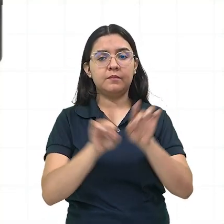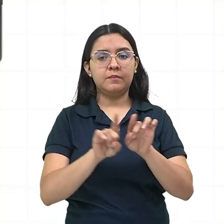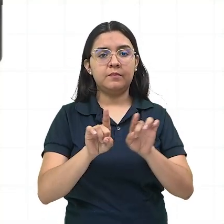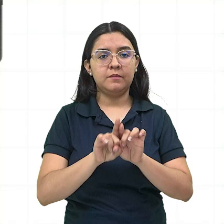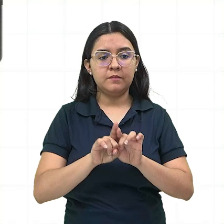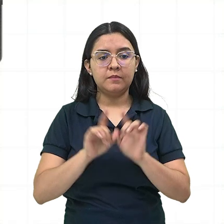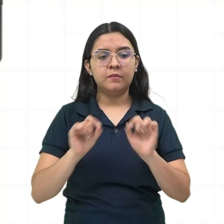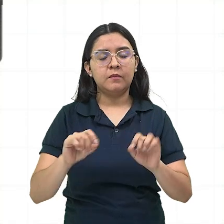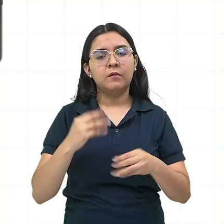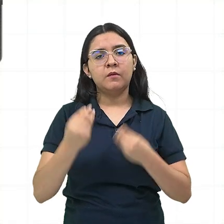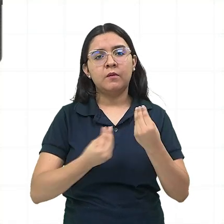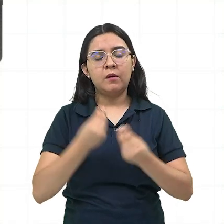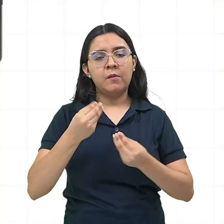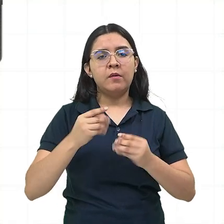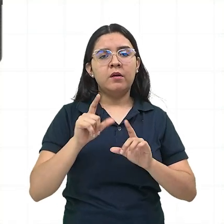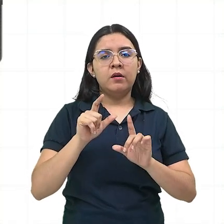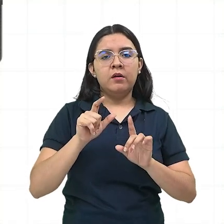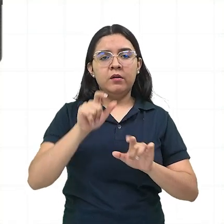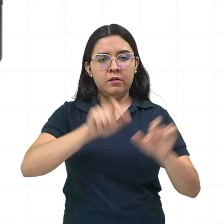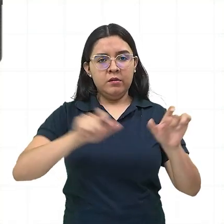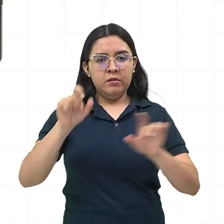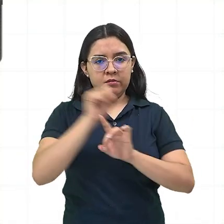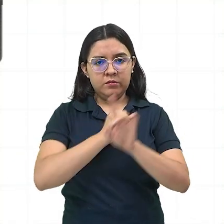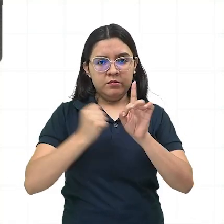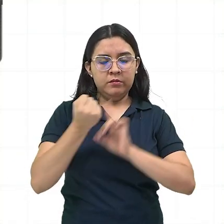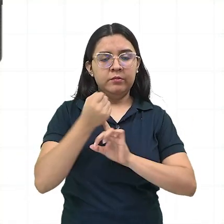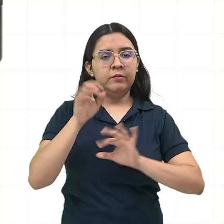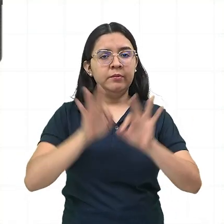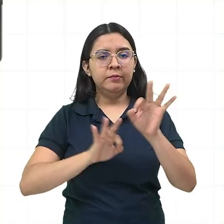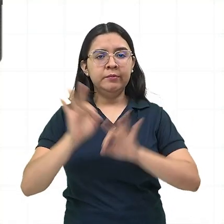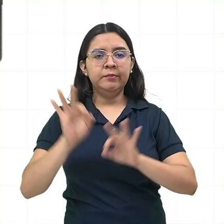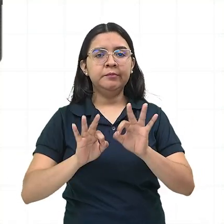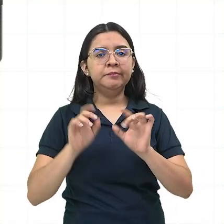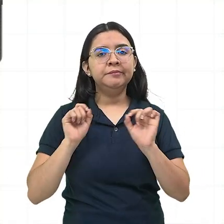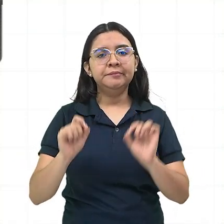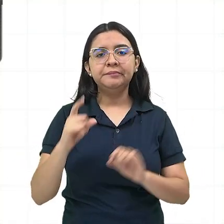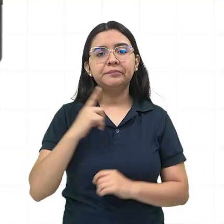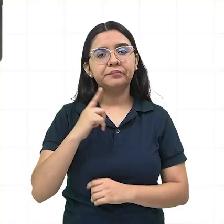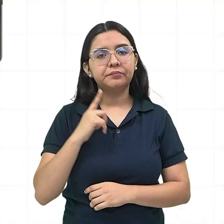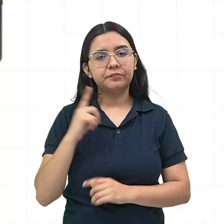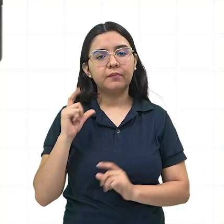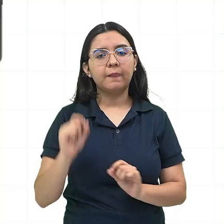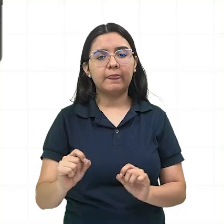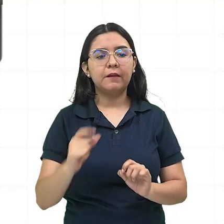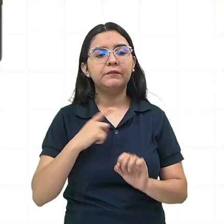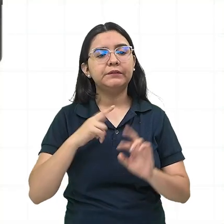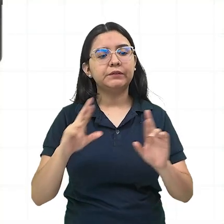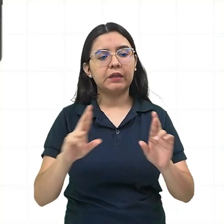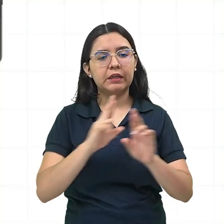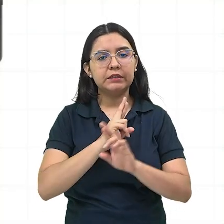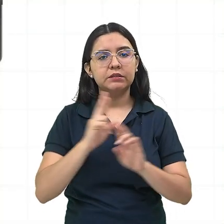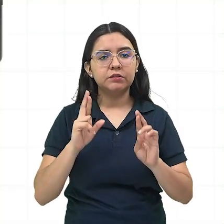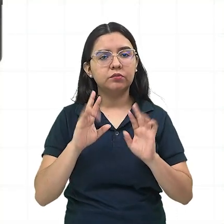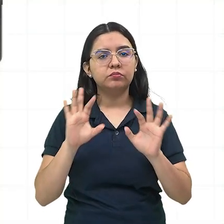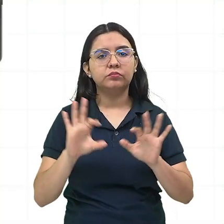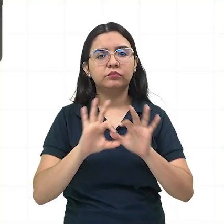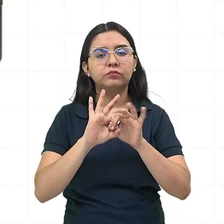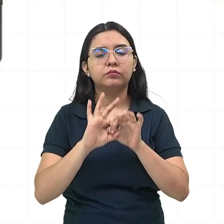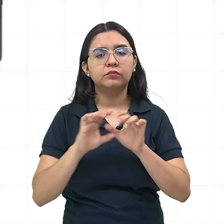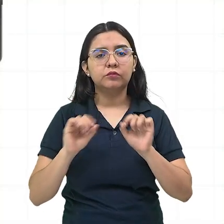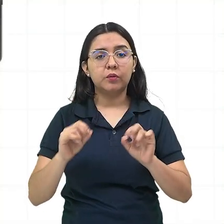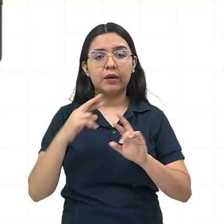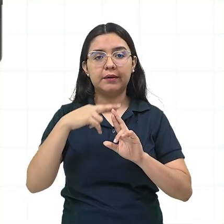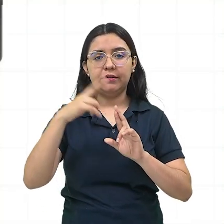a maneira como a sociedade se organiza vai ter uma correlação direta com a questão